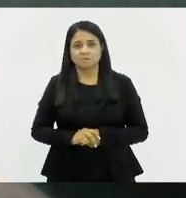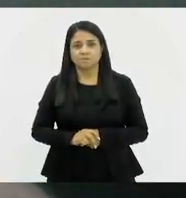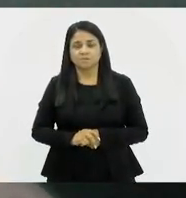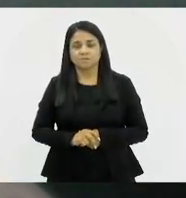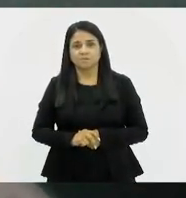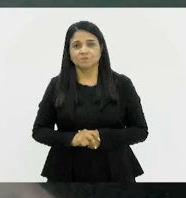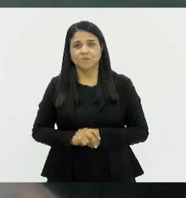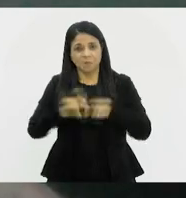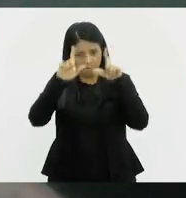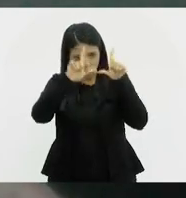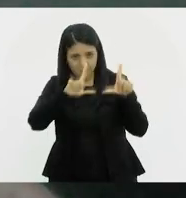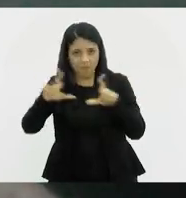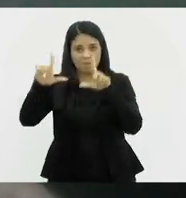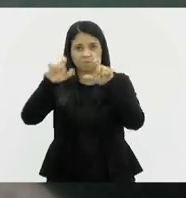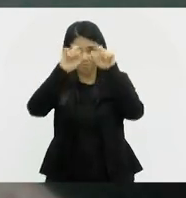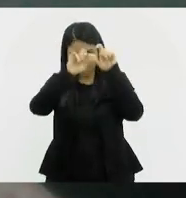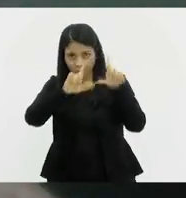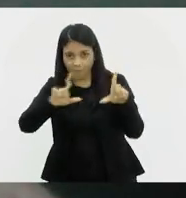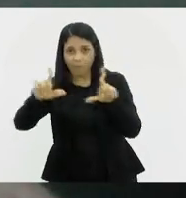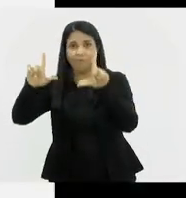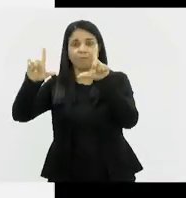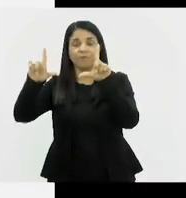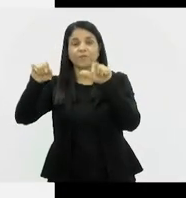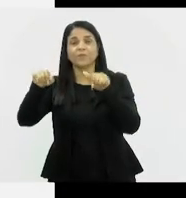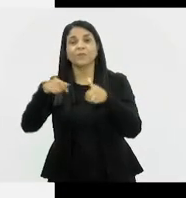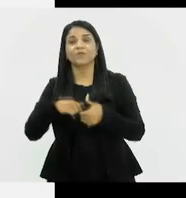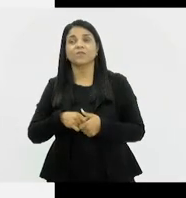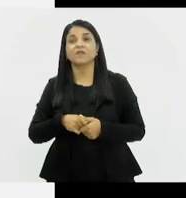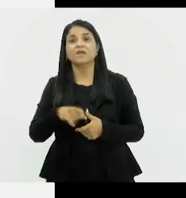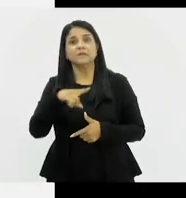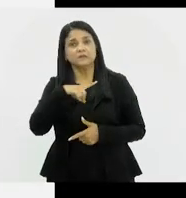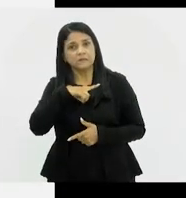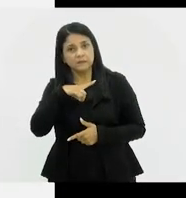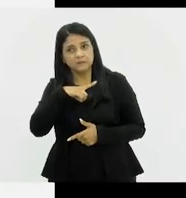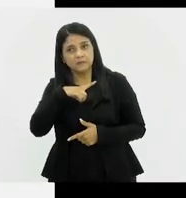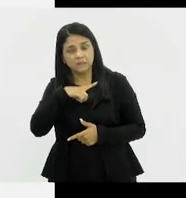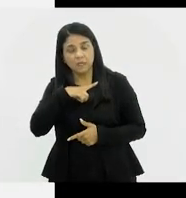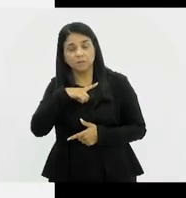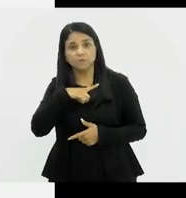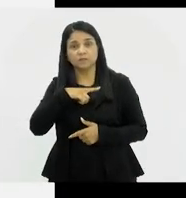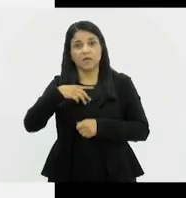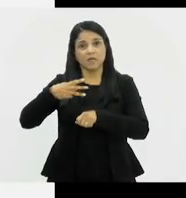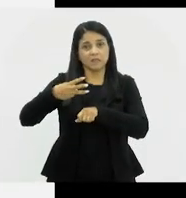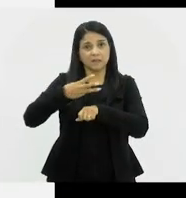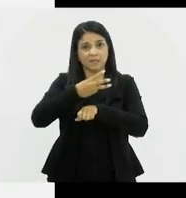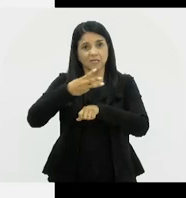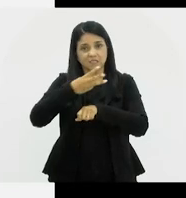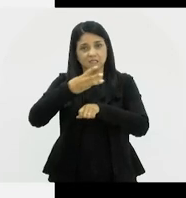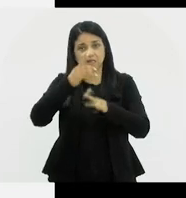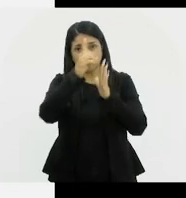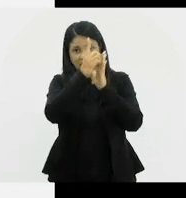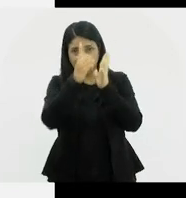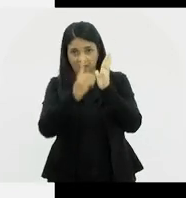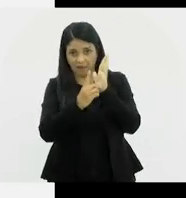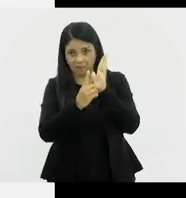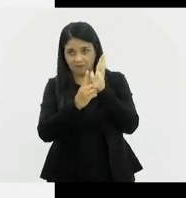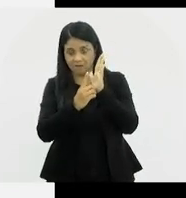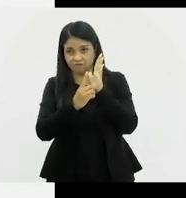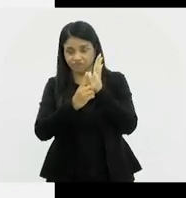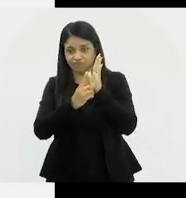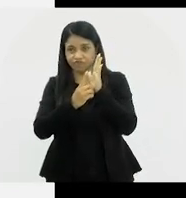Mais um. E aí nós temos, até a nossa terceira década, aí nós já